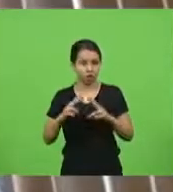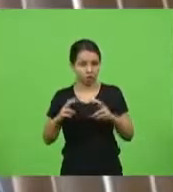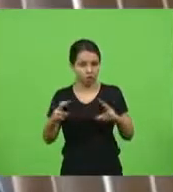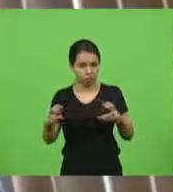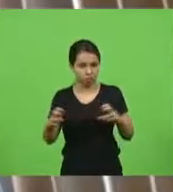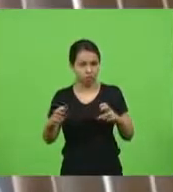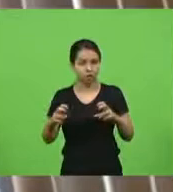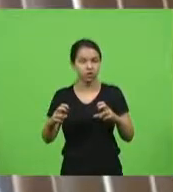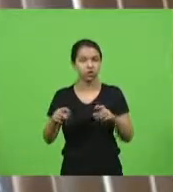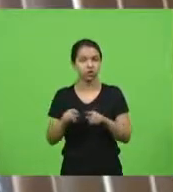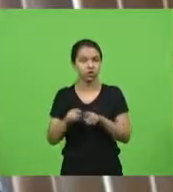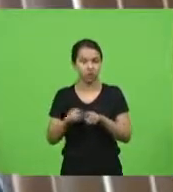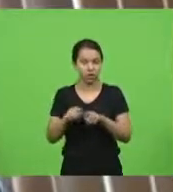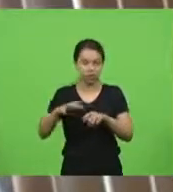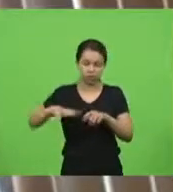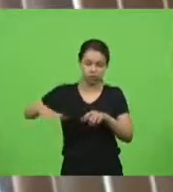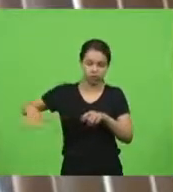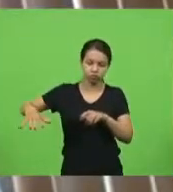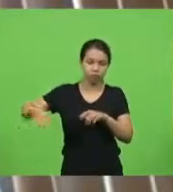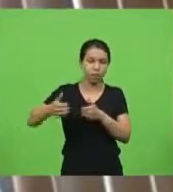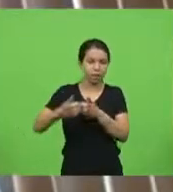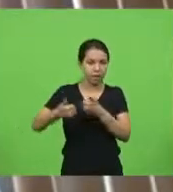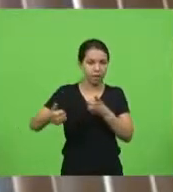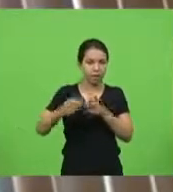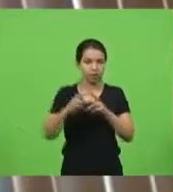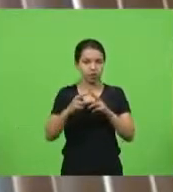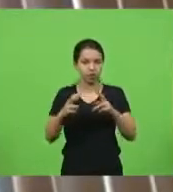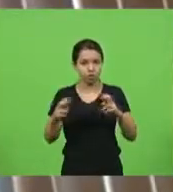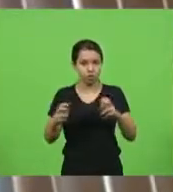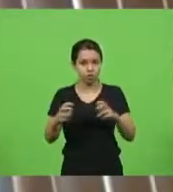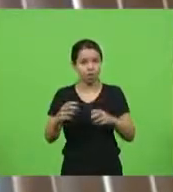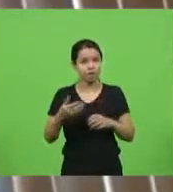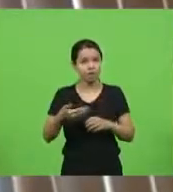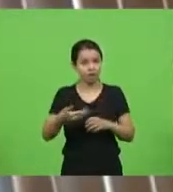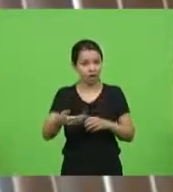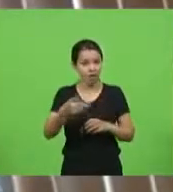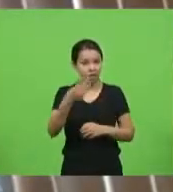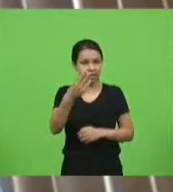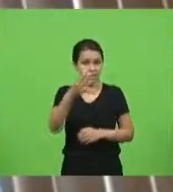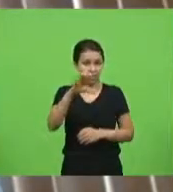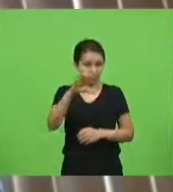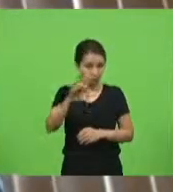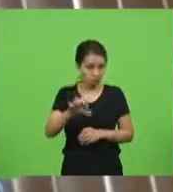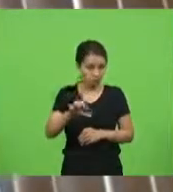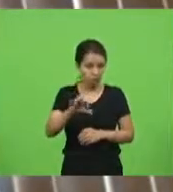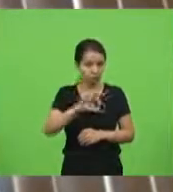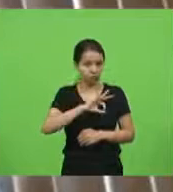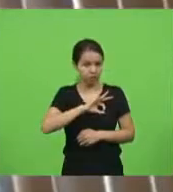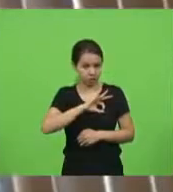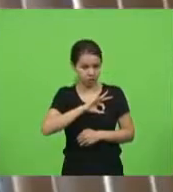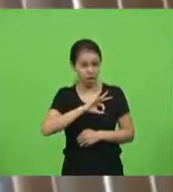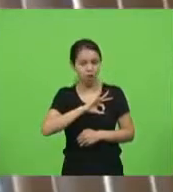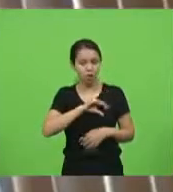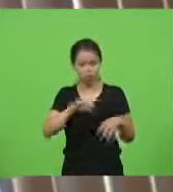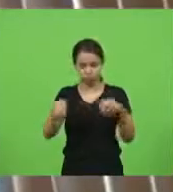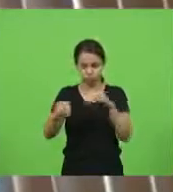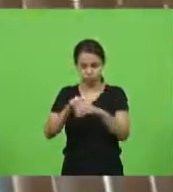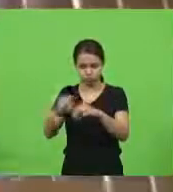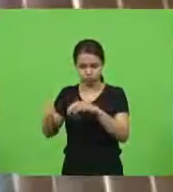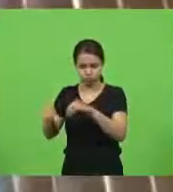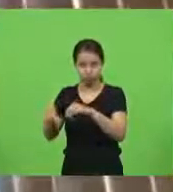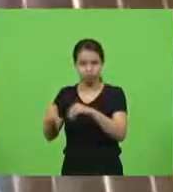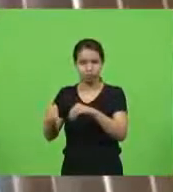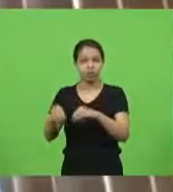Florianópolis, receberá 39 policiais militares. A segunda região, que é Lages